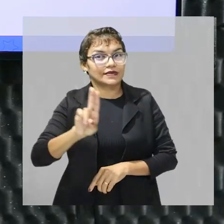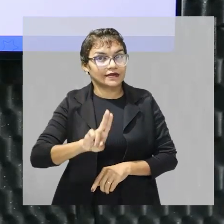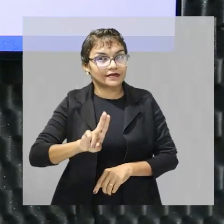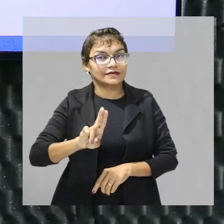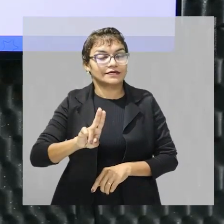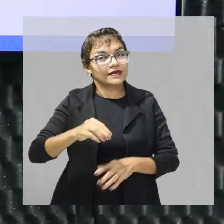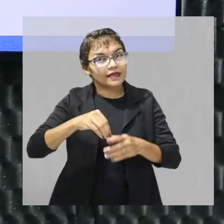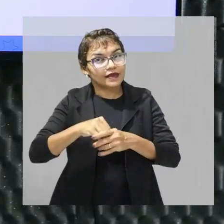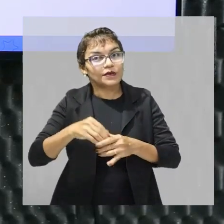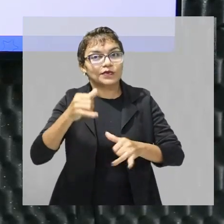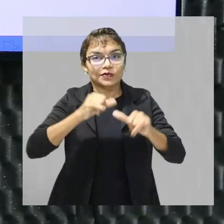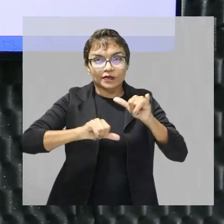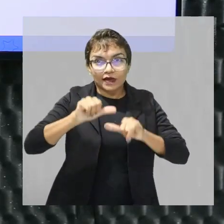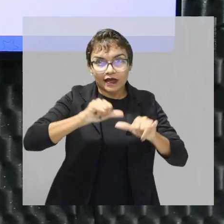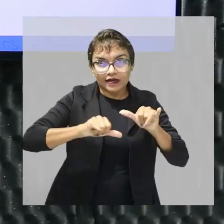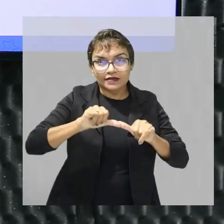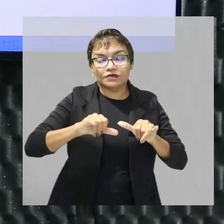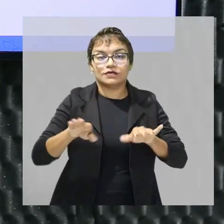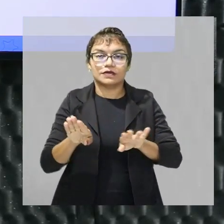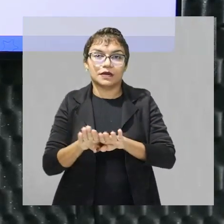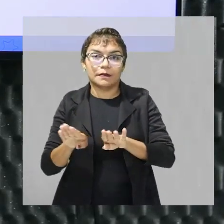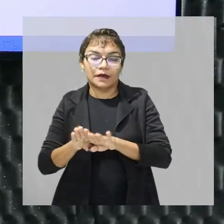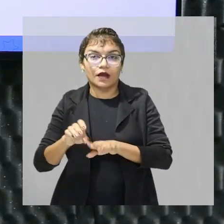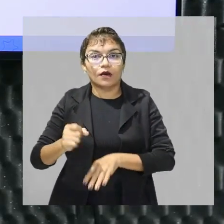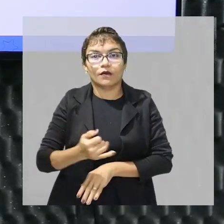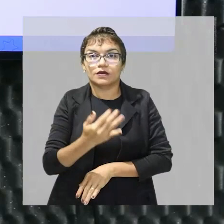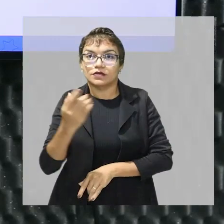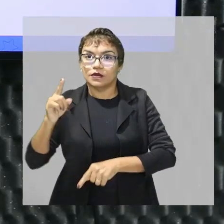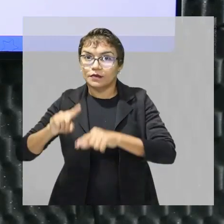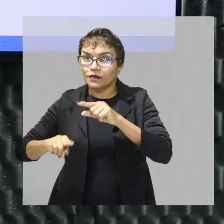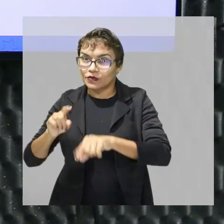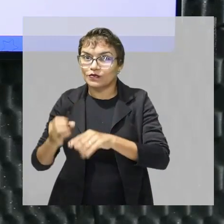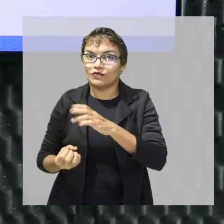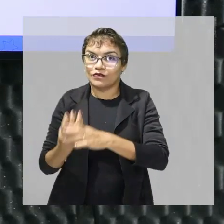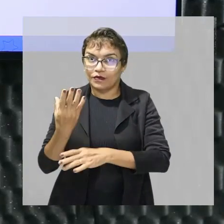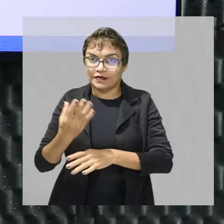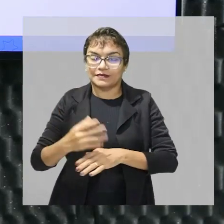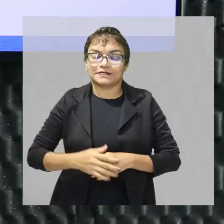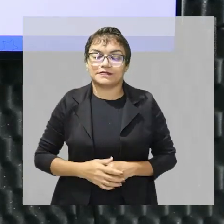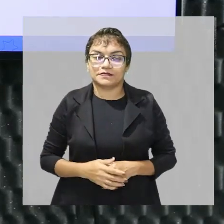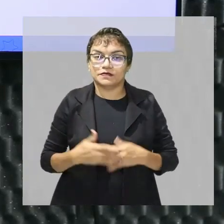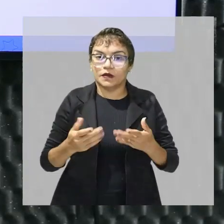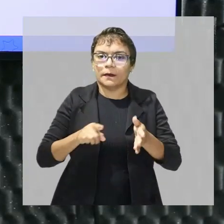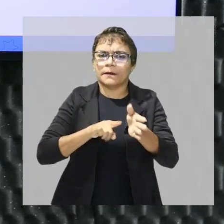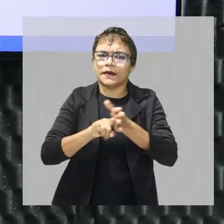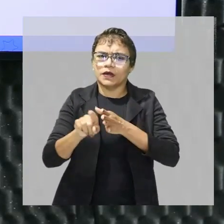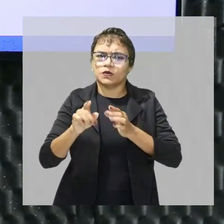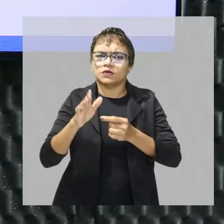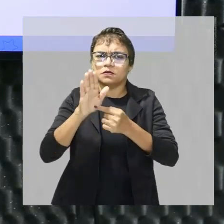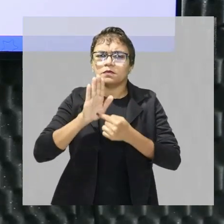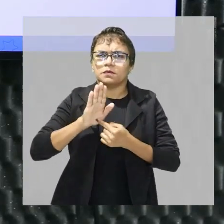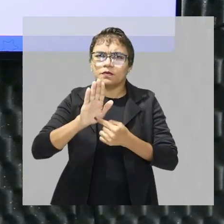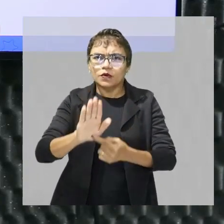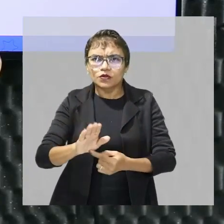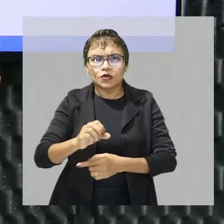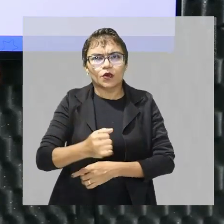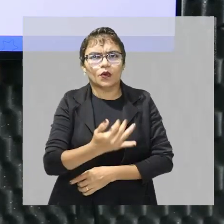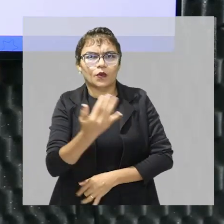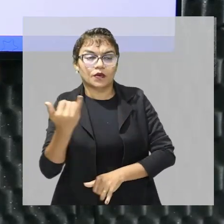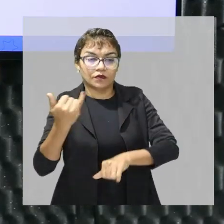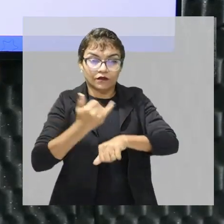reação e a quantidade de produtos que serão formados. Essa questão ela pede, né, quanto de ferro